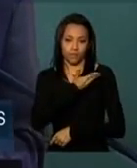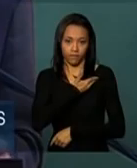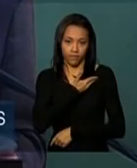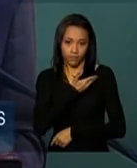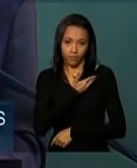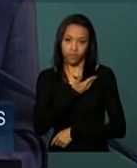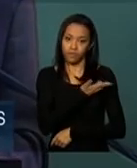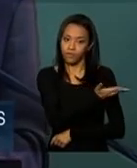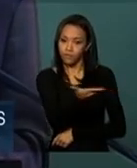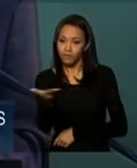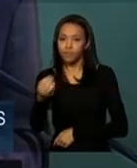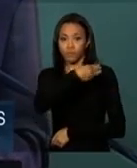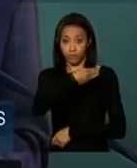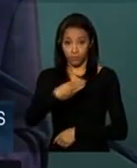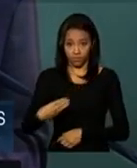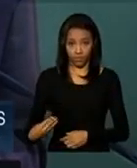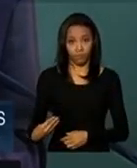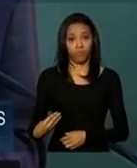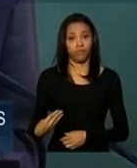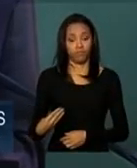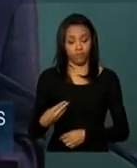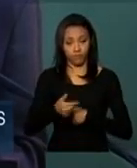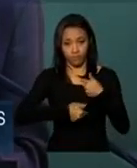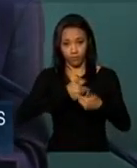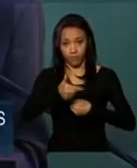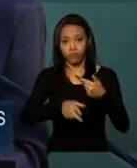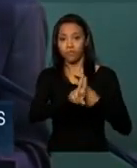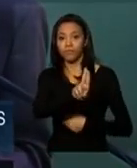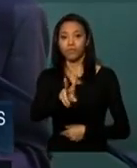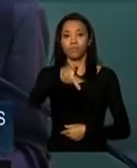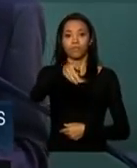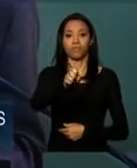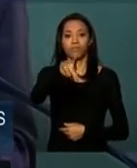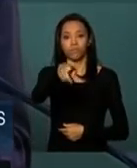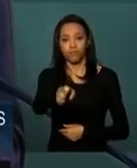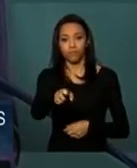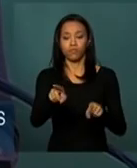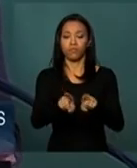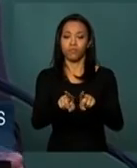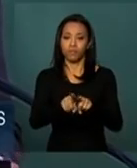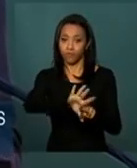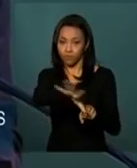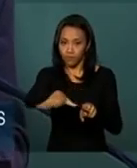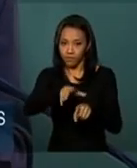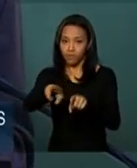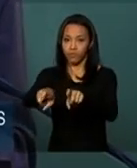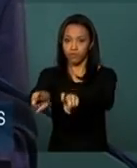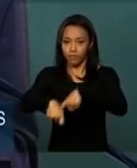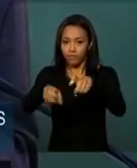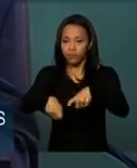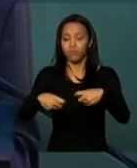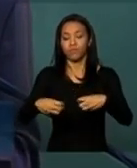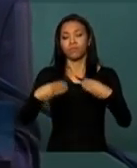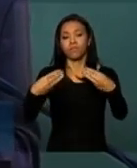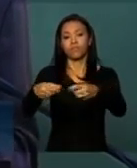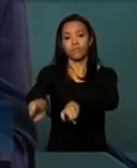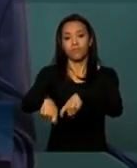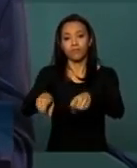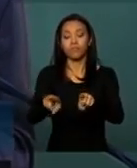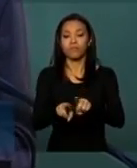colegas ministros, ministro Pepe Vargas, ministro do Desenvolvimento Agrário, ministro